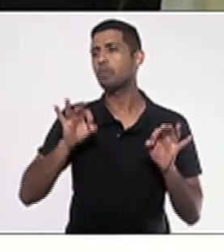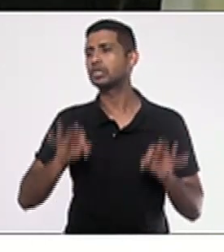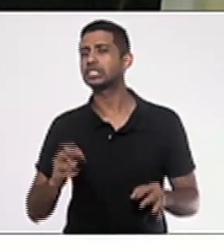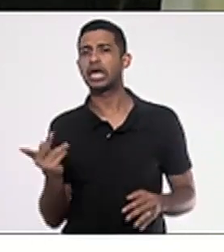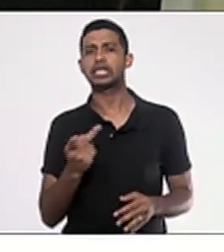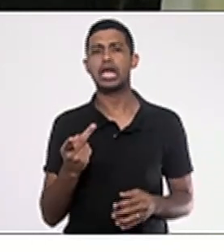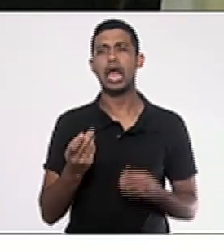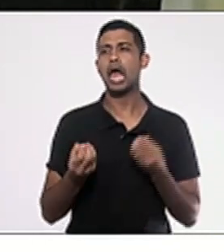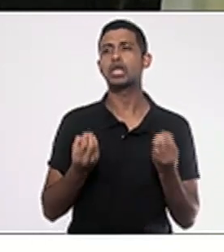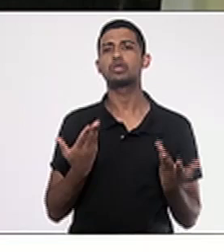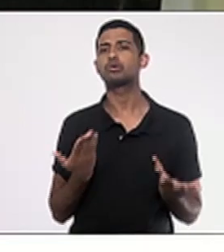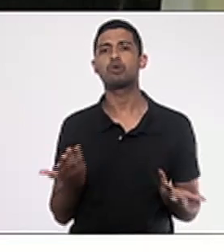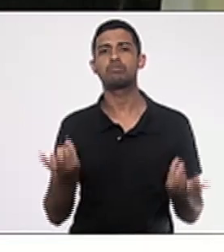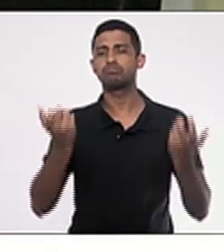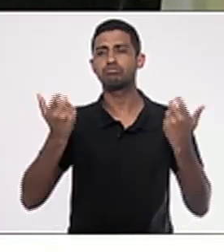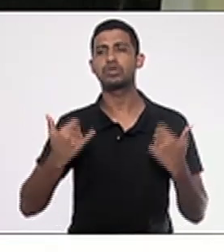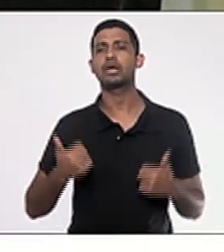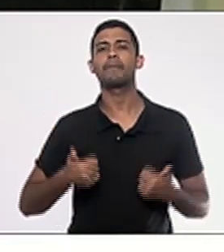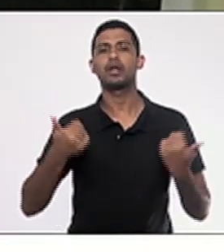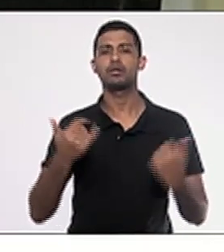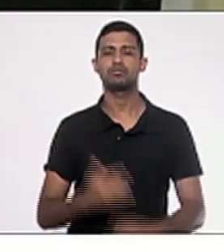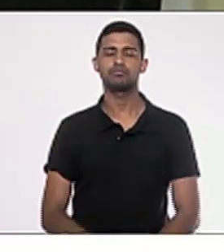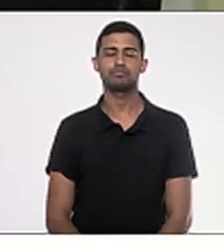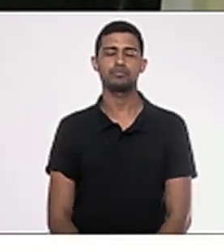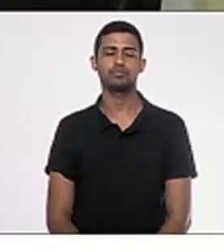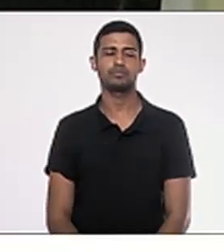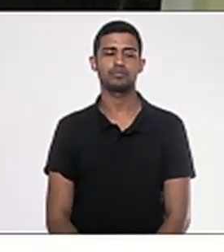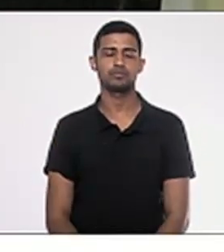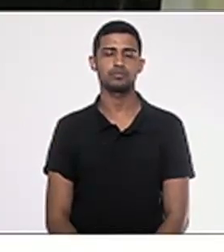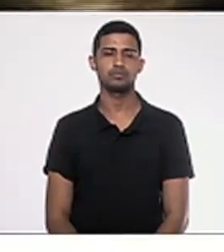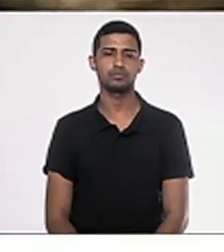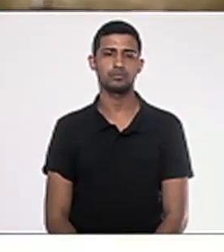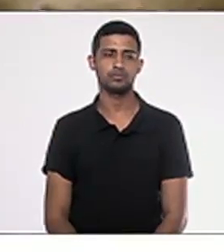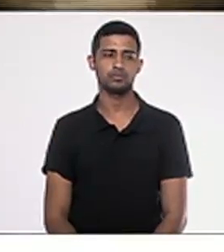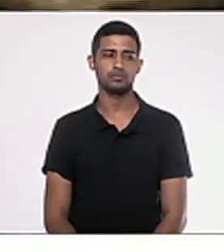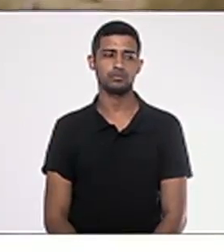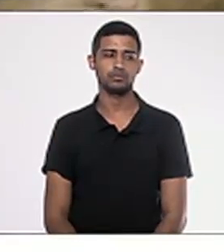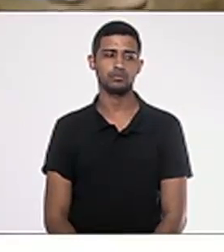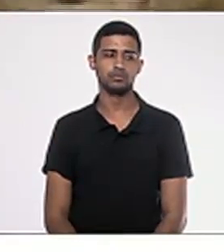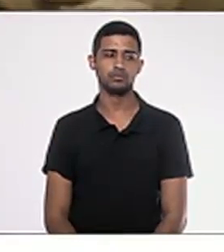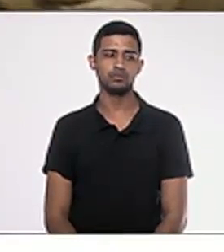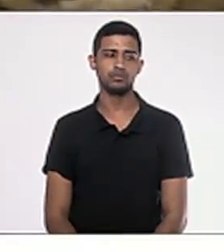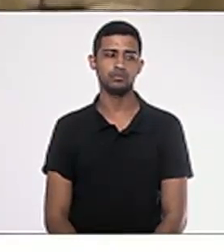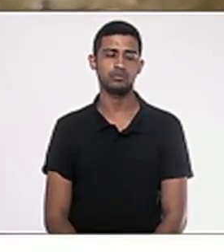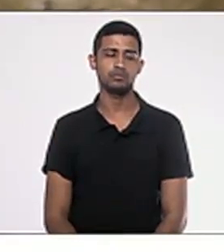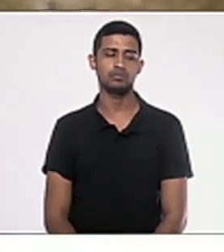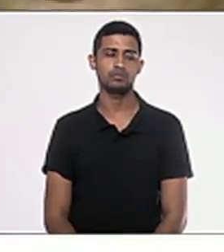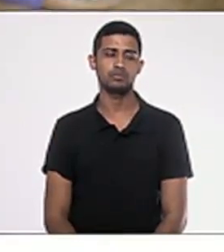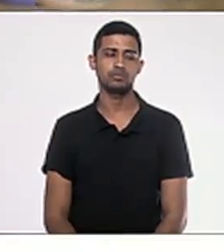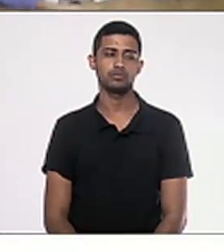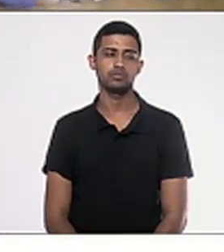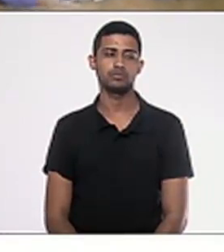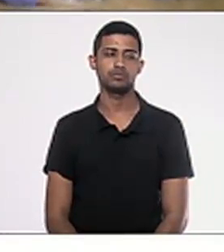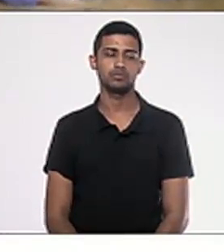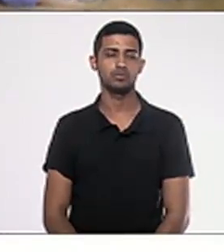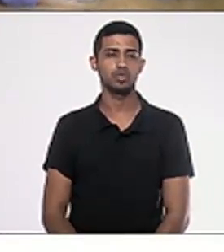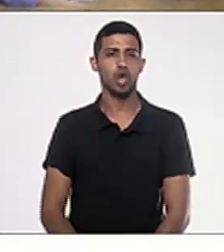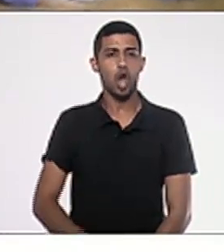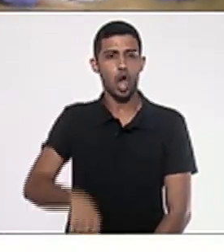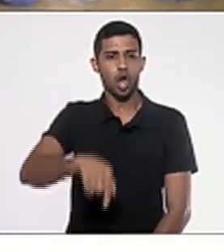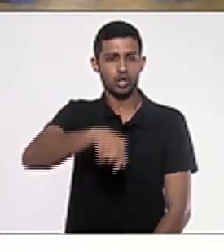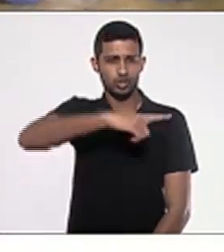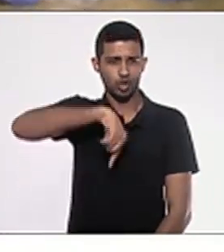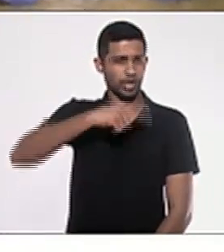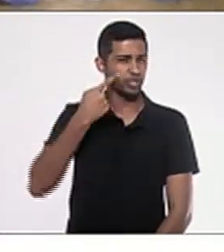condições você pode receber o TOI? Nós não temos como fazer uma averiguação, vamos dizer assim,